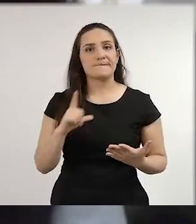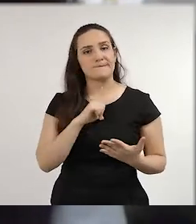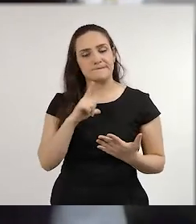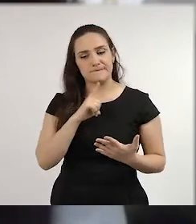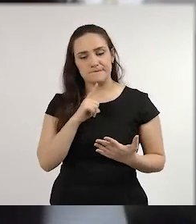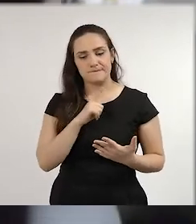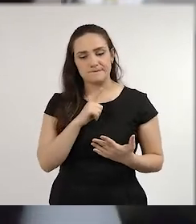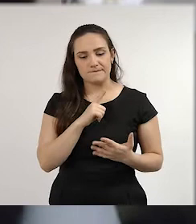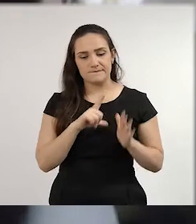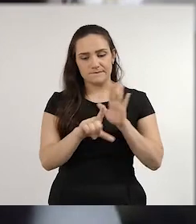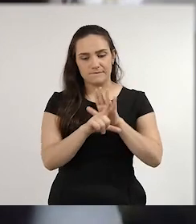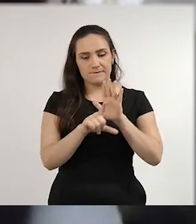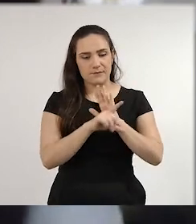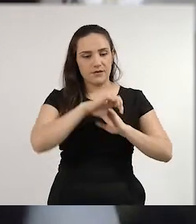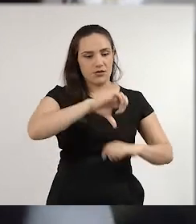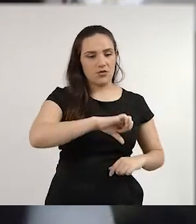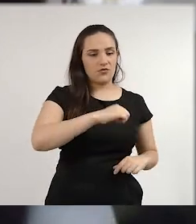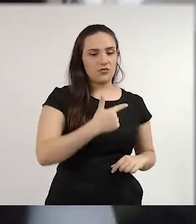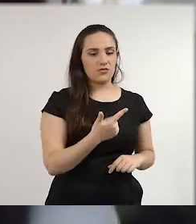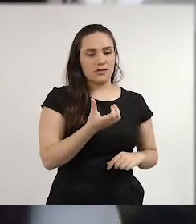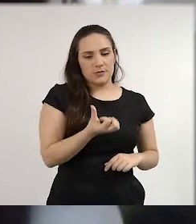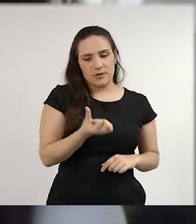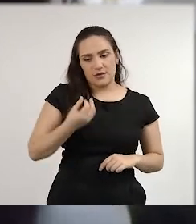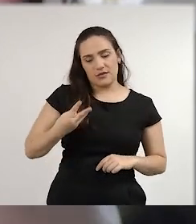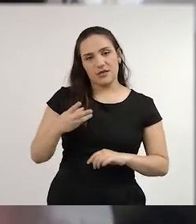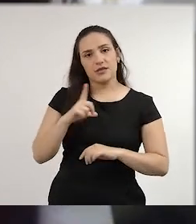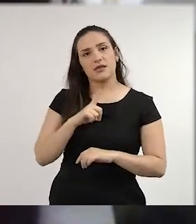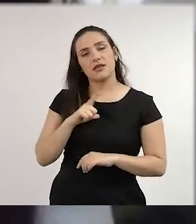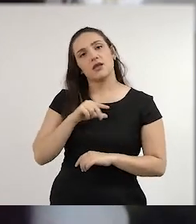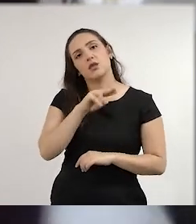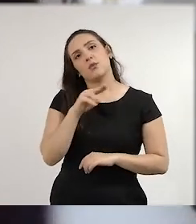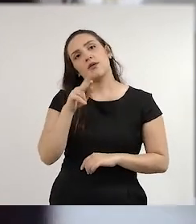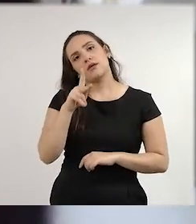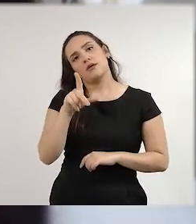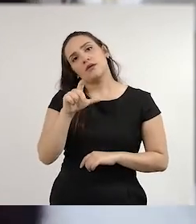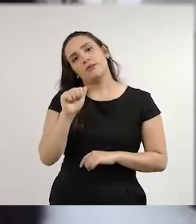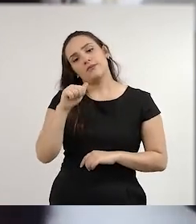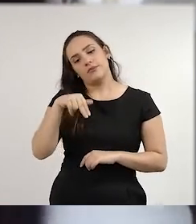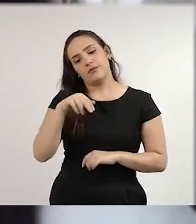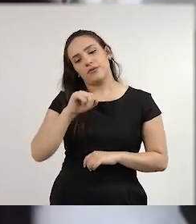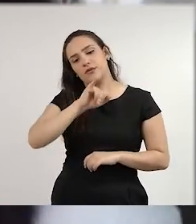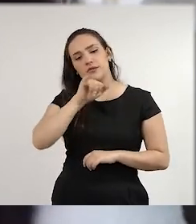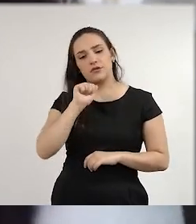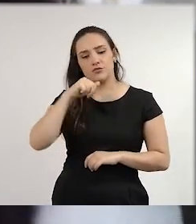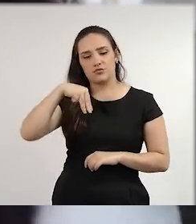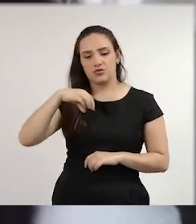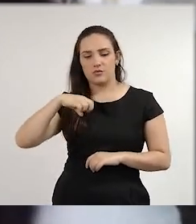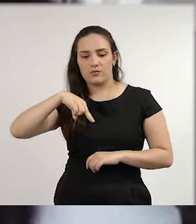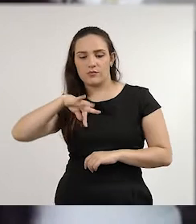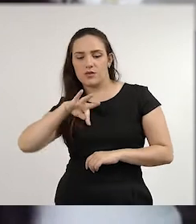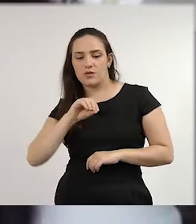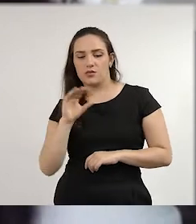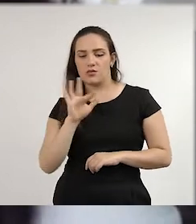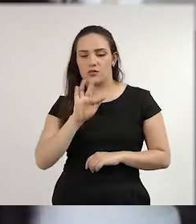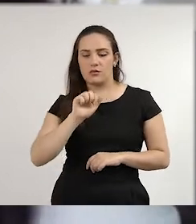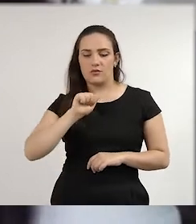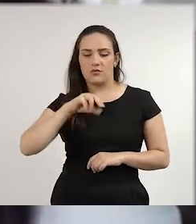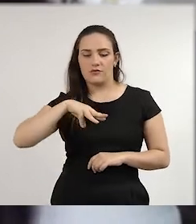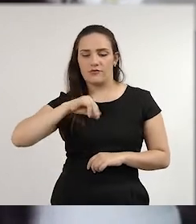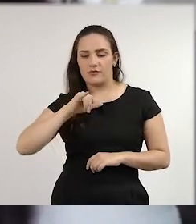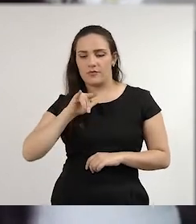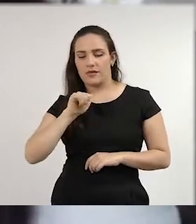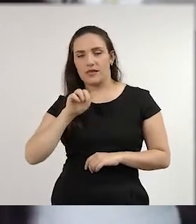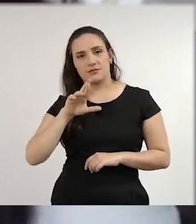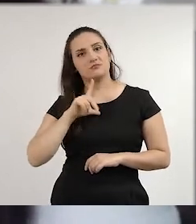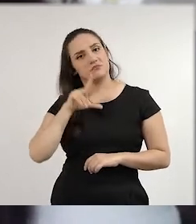A Lei 9263 do Planejamento Familiar, aqui no nosso estado, então, ela é muito... Ela